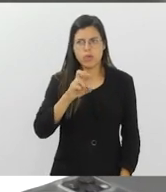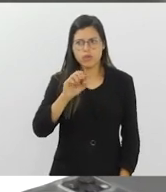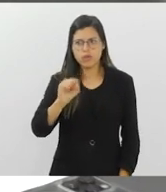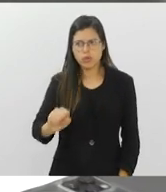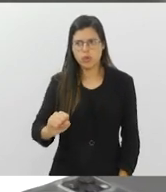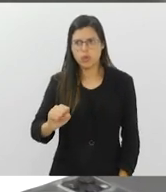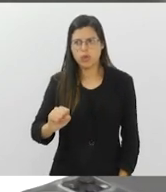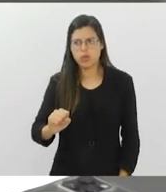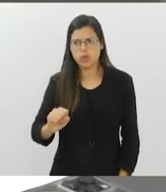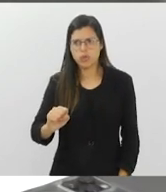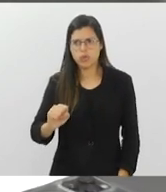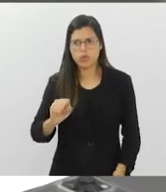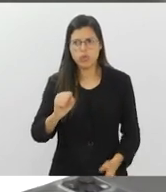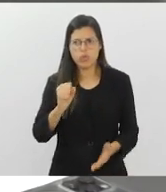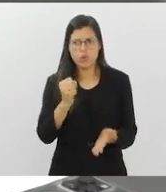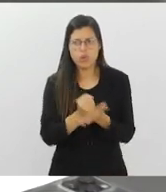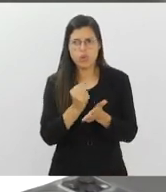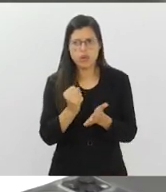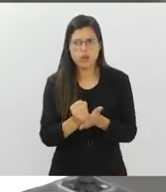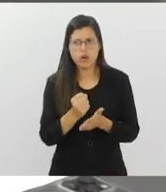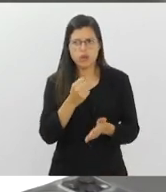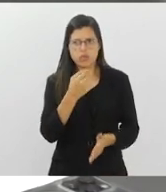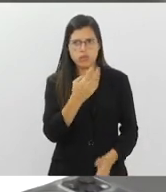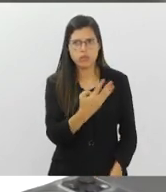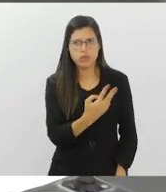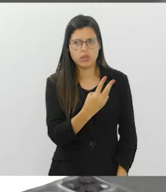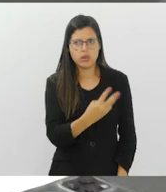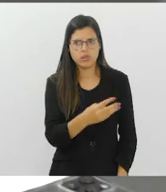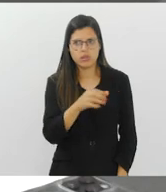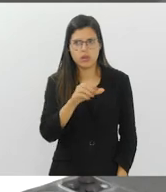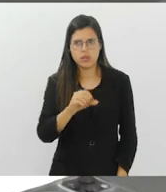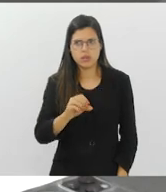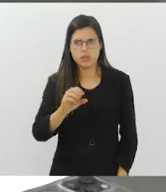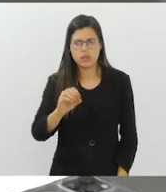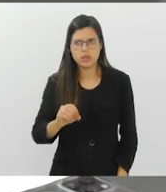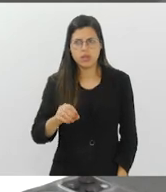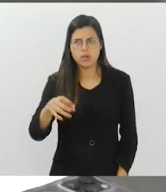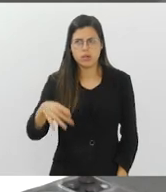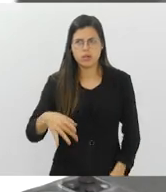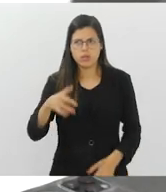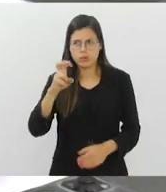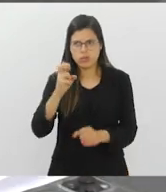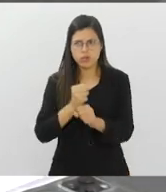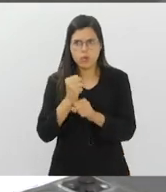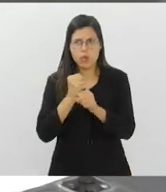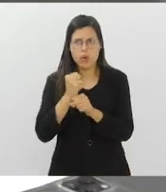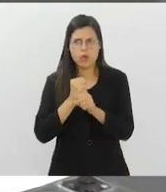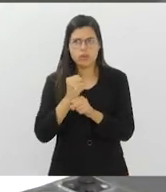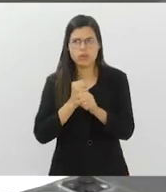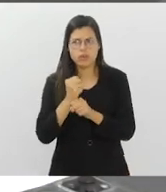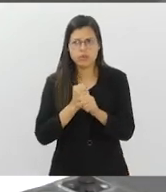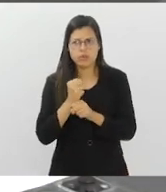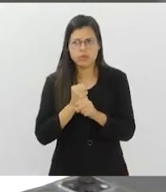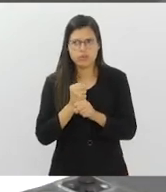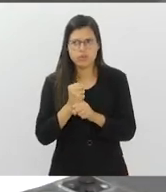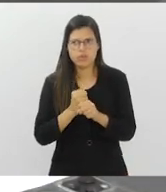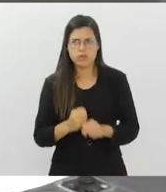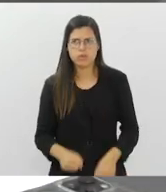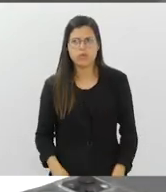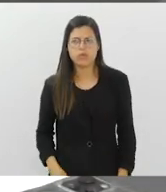contratos cancelados. Os 390 foram nos últimos 5 anos. Tá? Mas